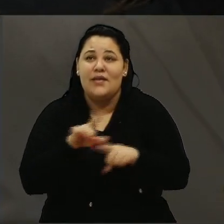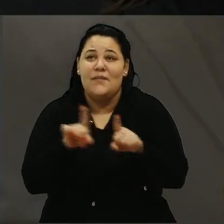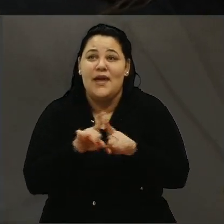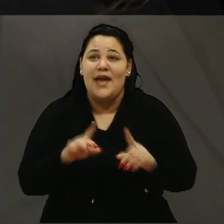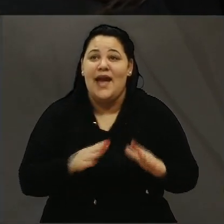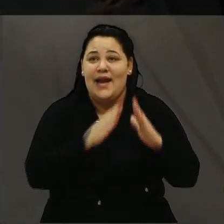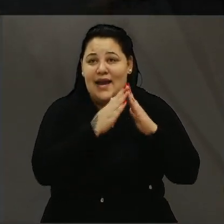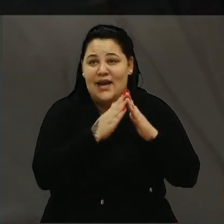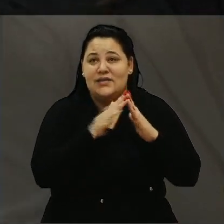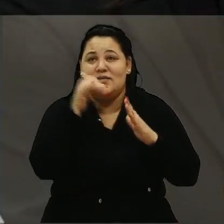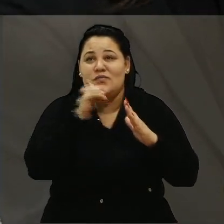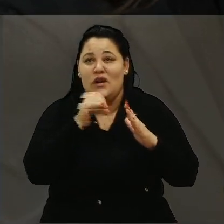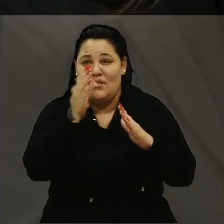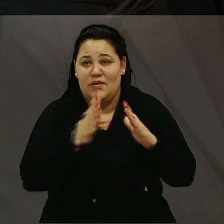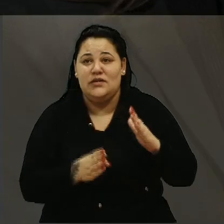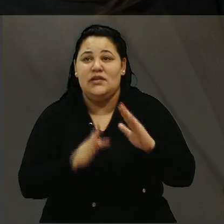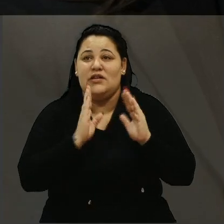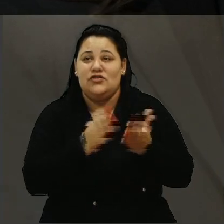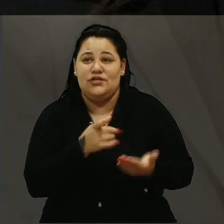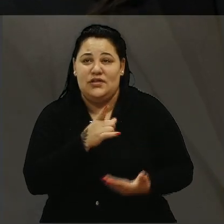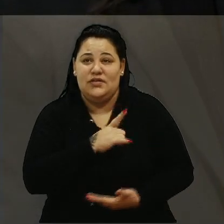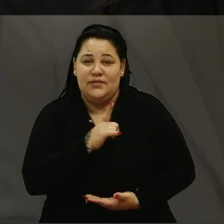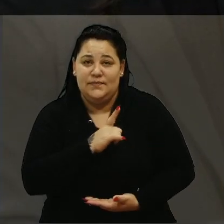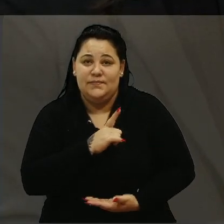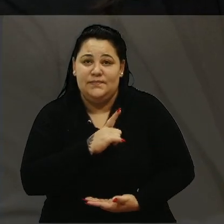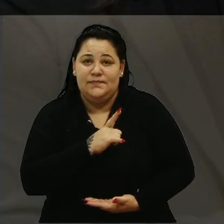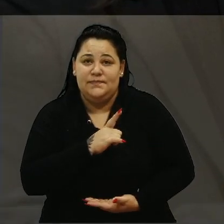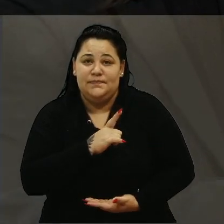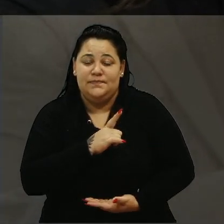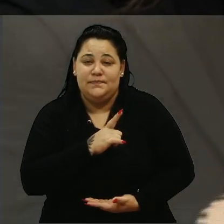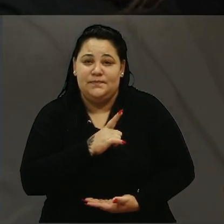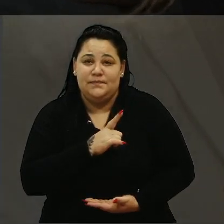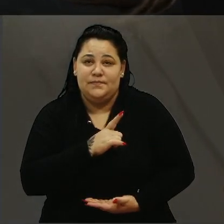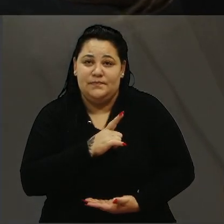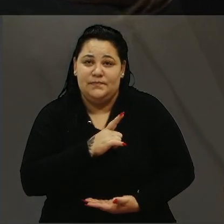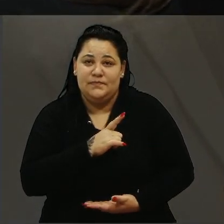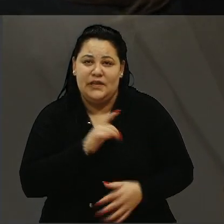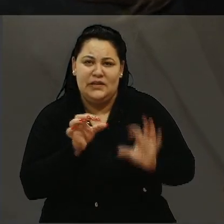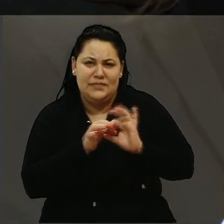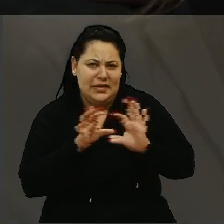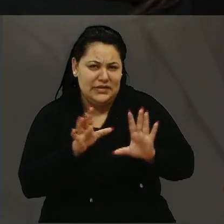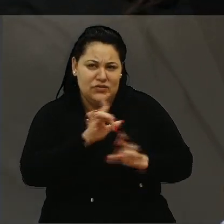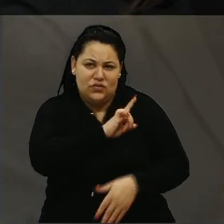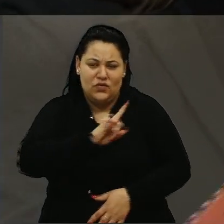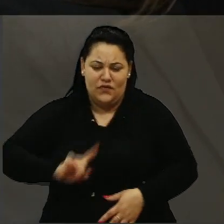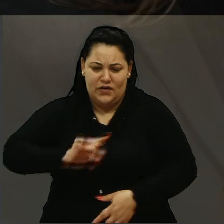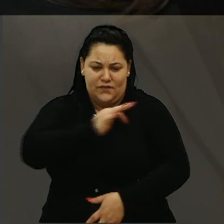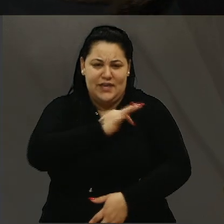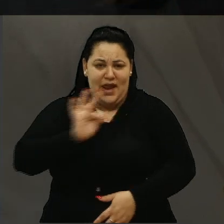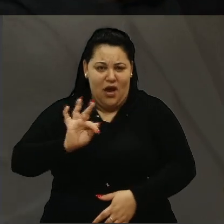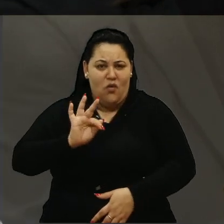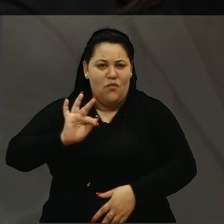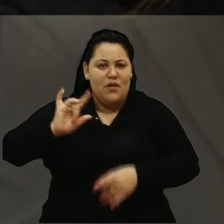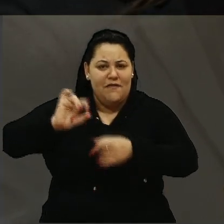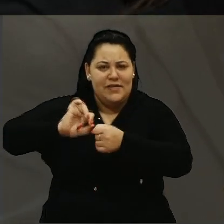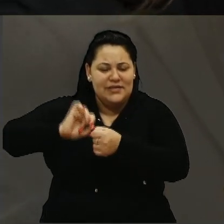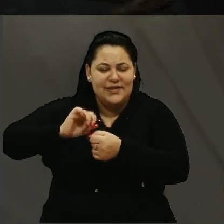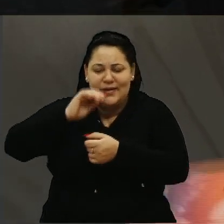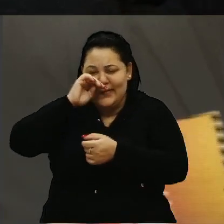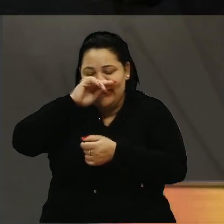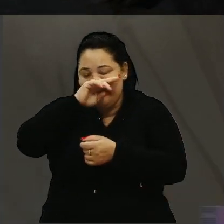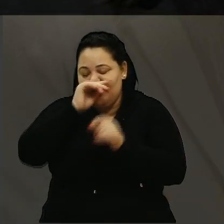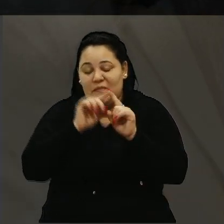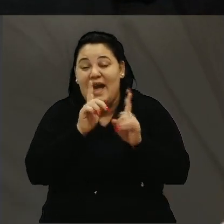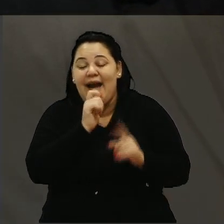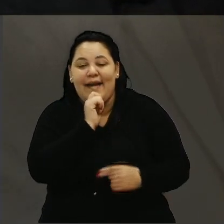Mulher Brasileira, que já tem a autorização do governo federal para ser realizada, mas ainda a